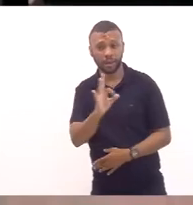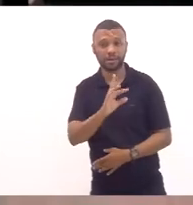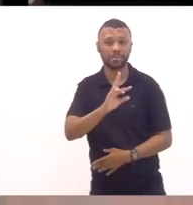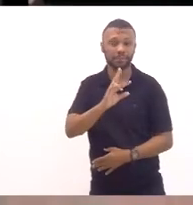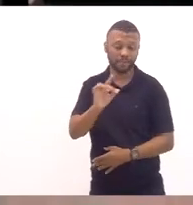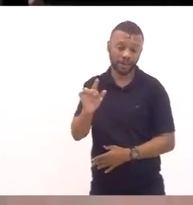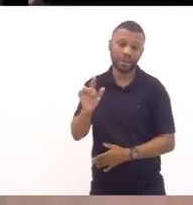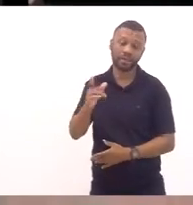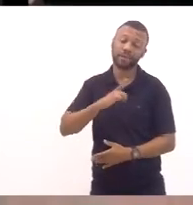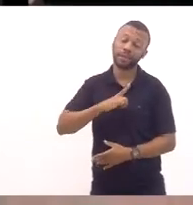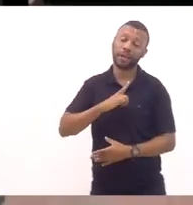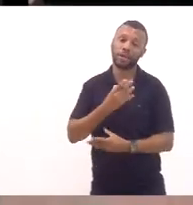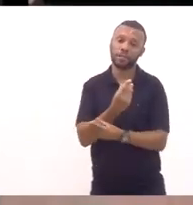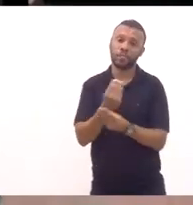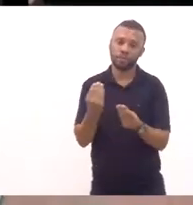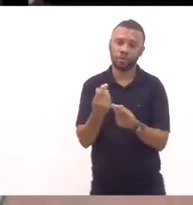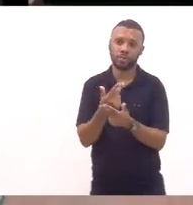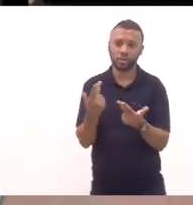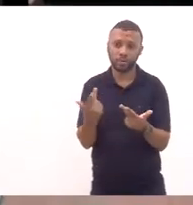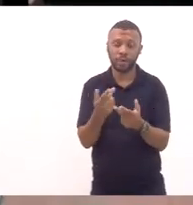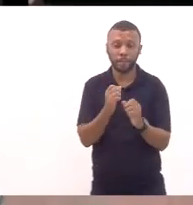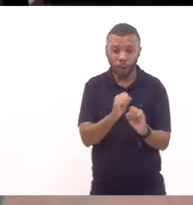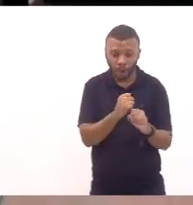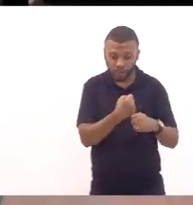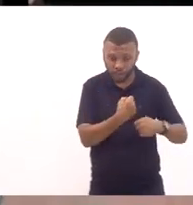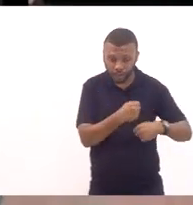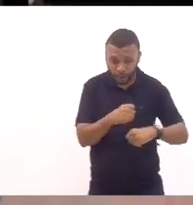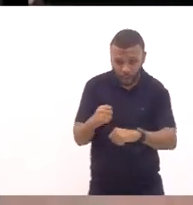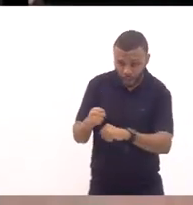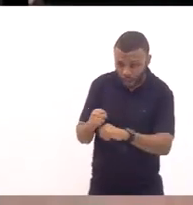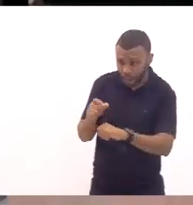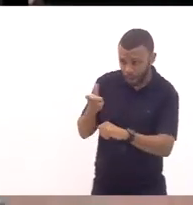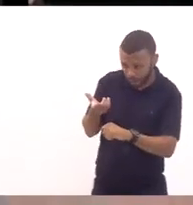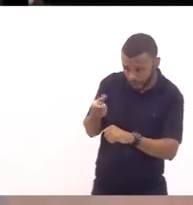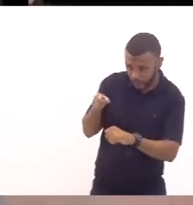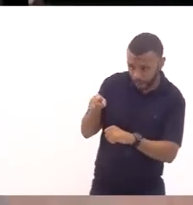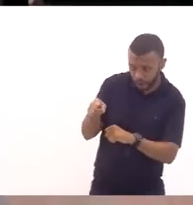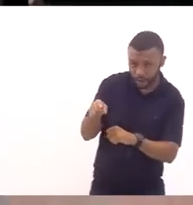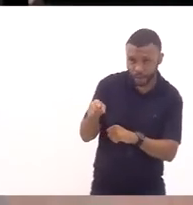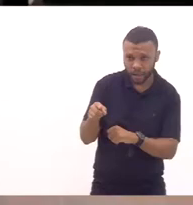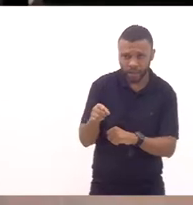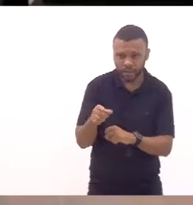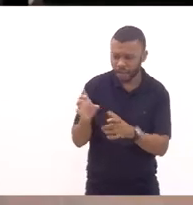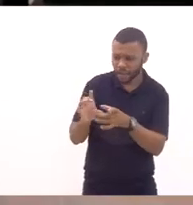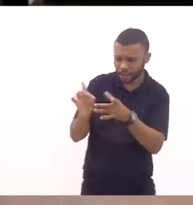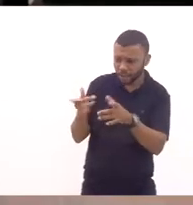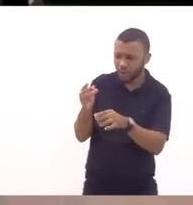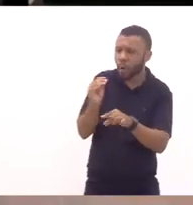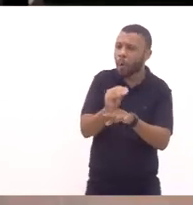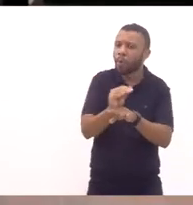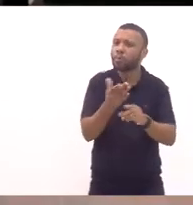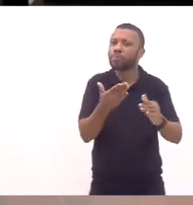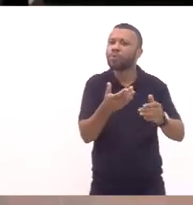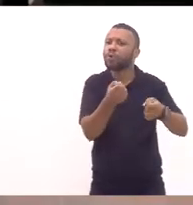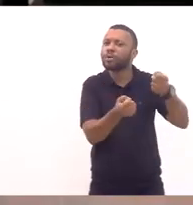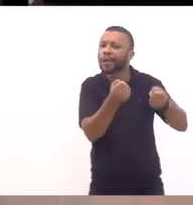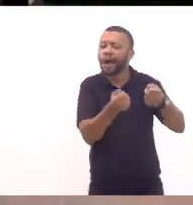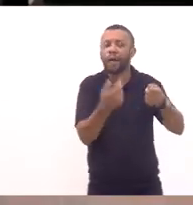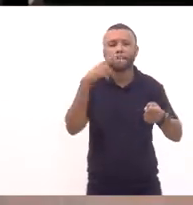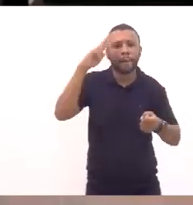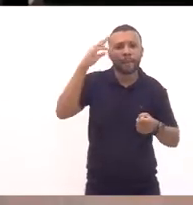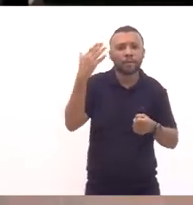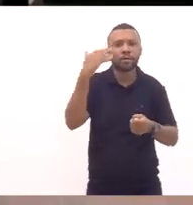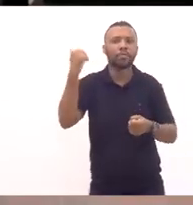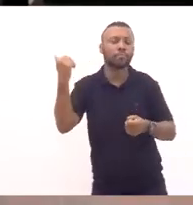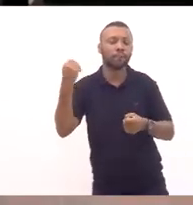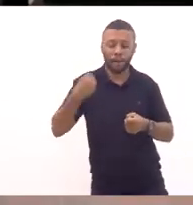aí, posso varrer aqui, senhor, deixa que eu cuido do carro. Minha patroa chamou, essa foi